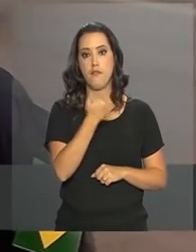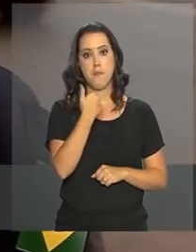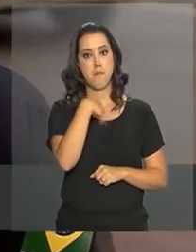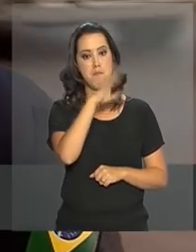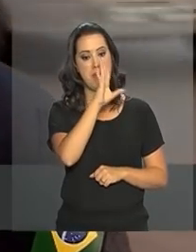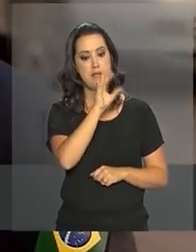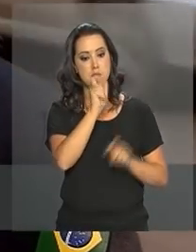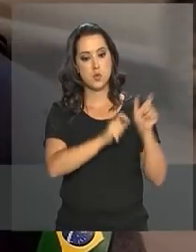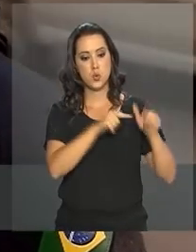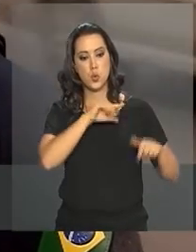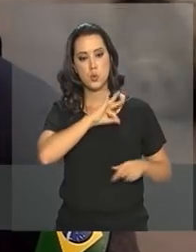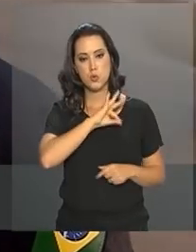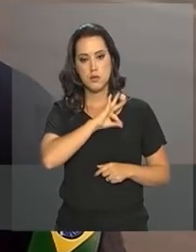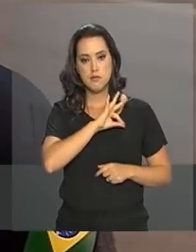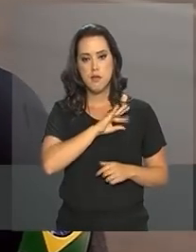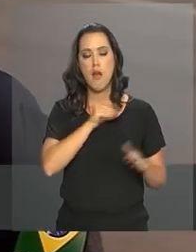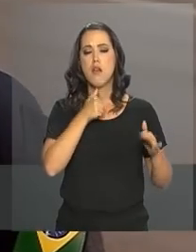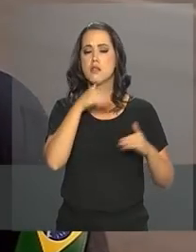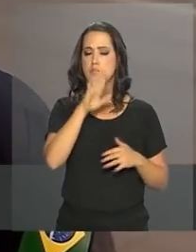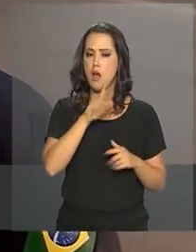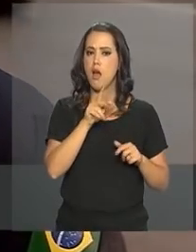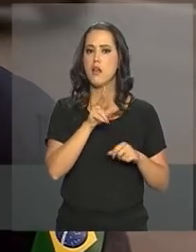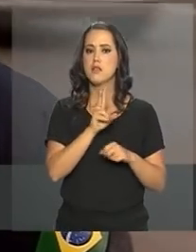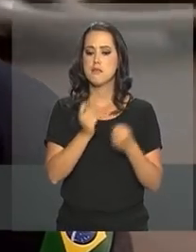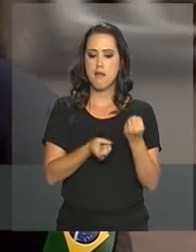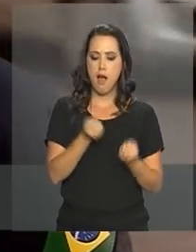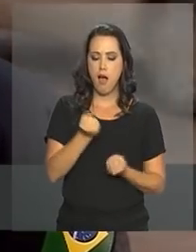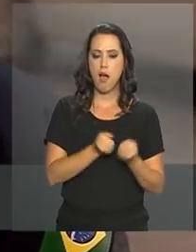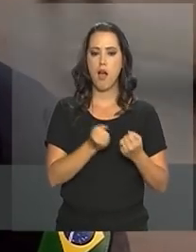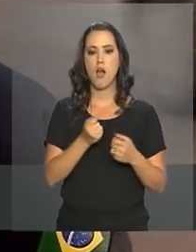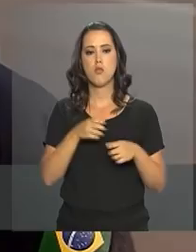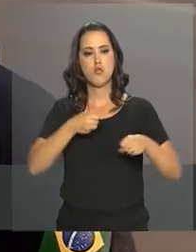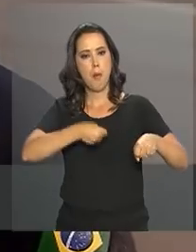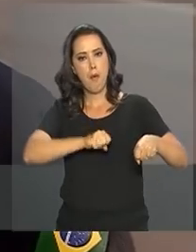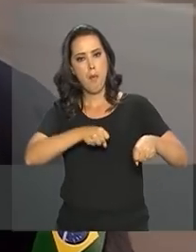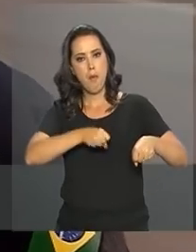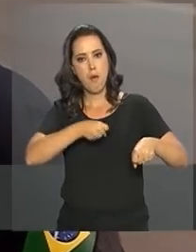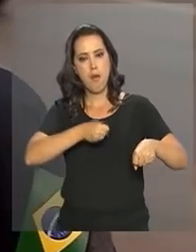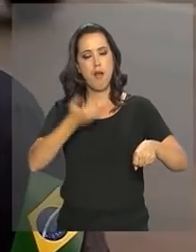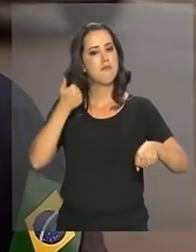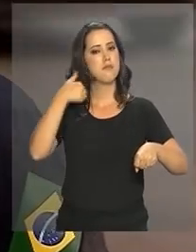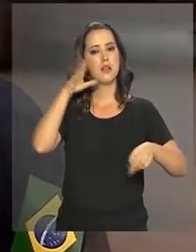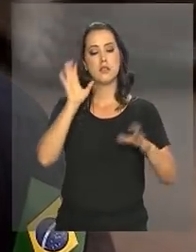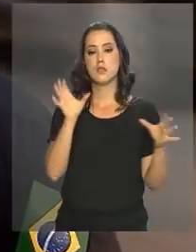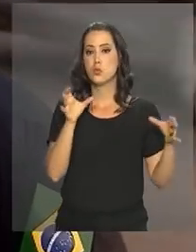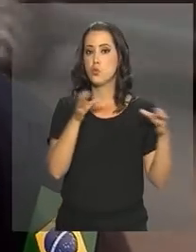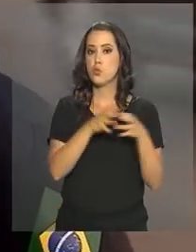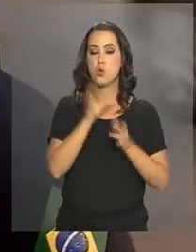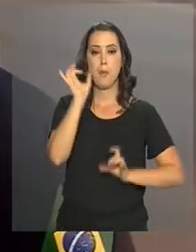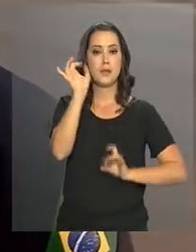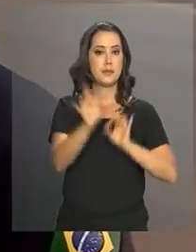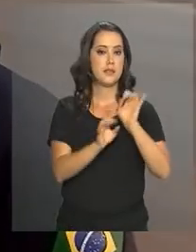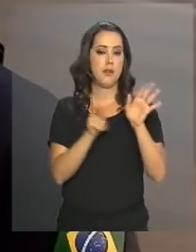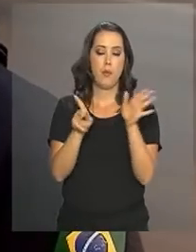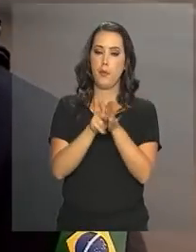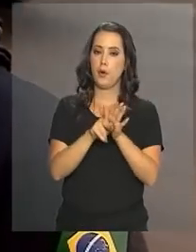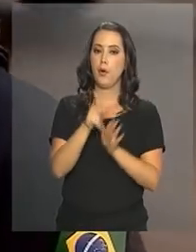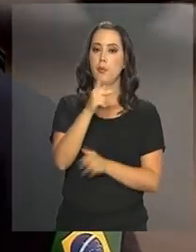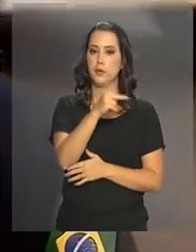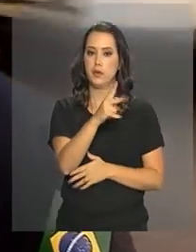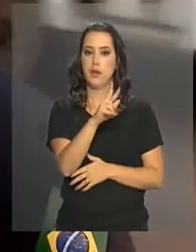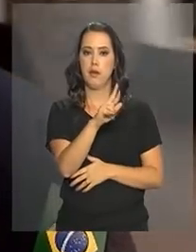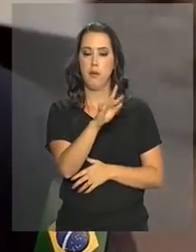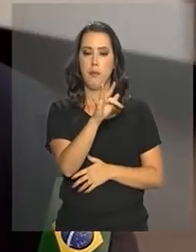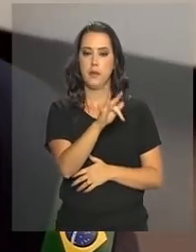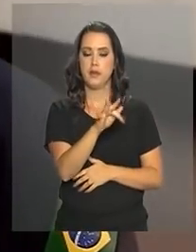quantidade de policiais vai aumentar o número de viaturas, de motocicletas e os grupos especializados da Polícia Rodoviária